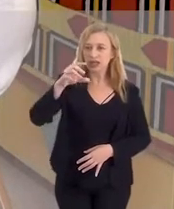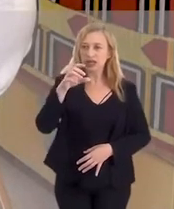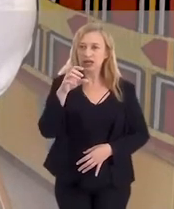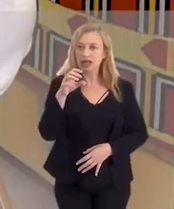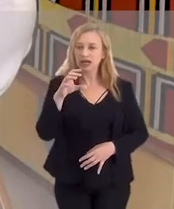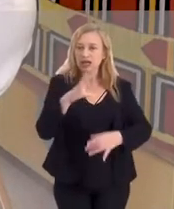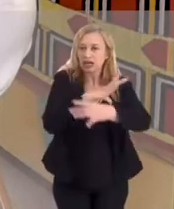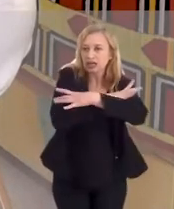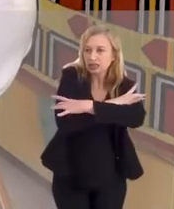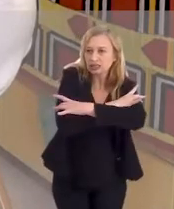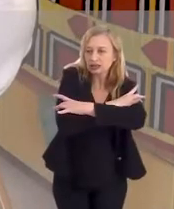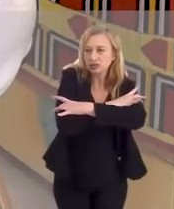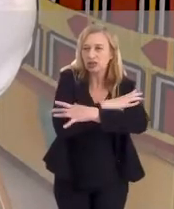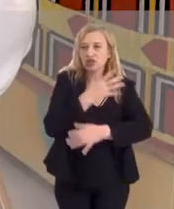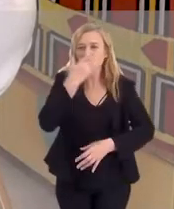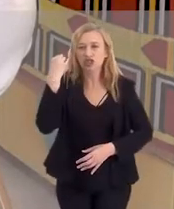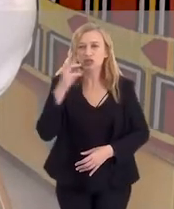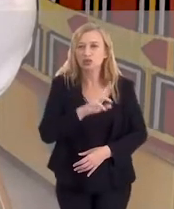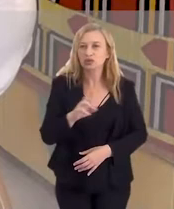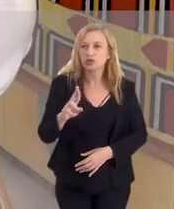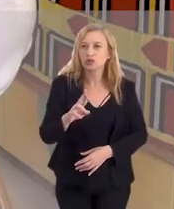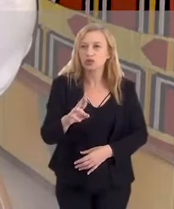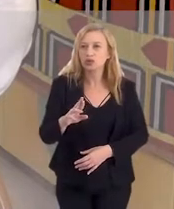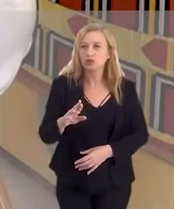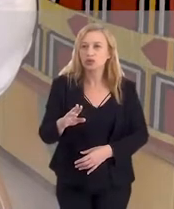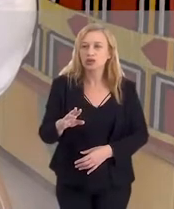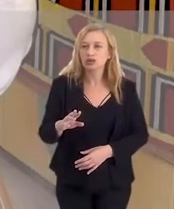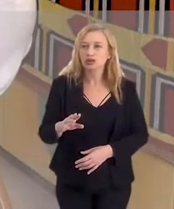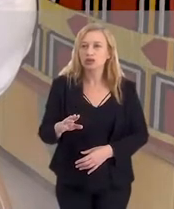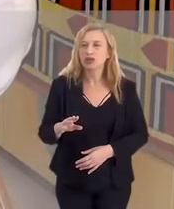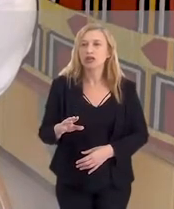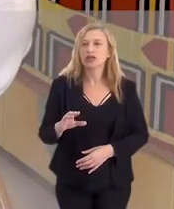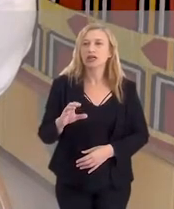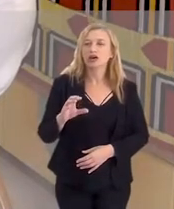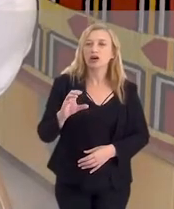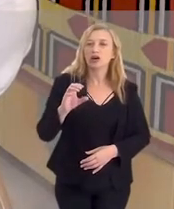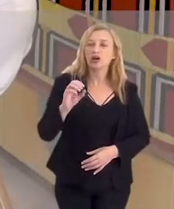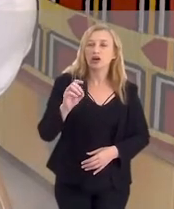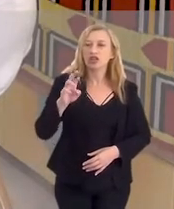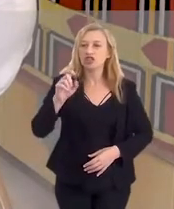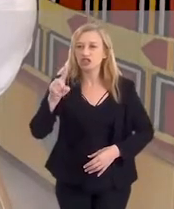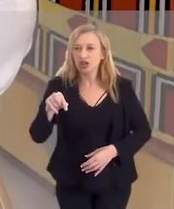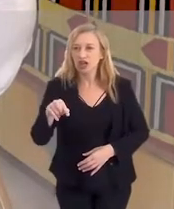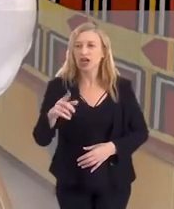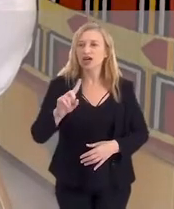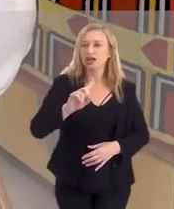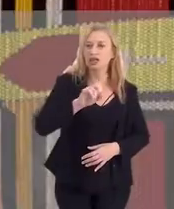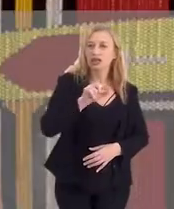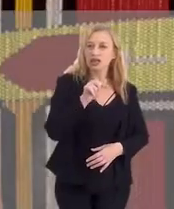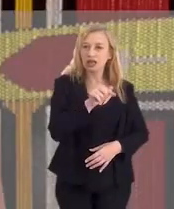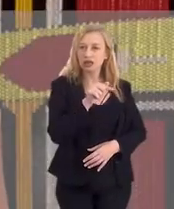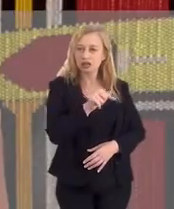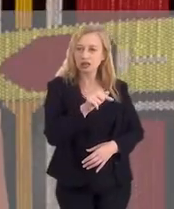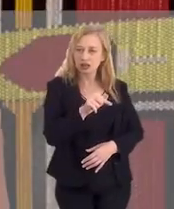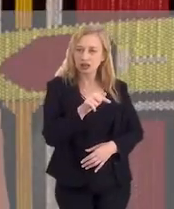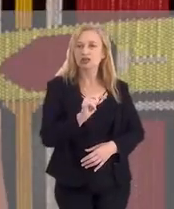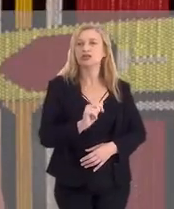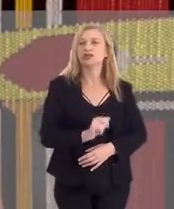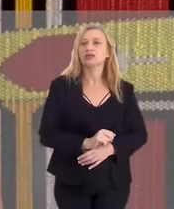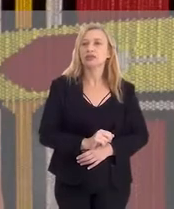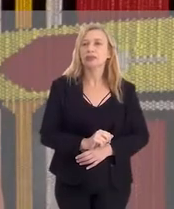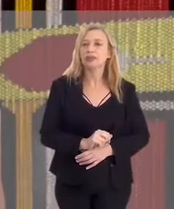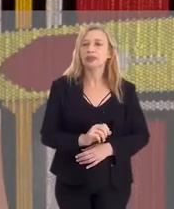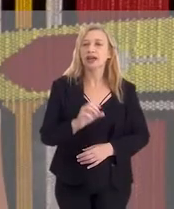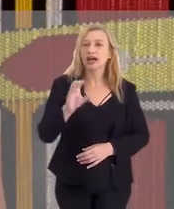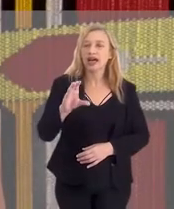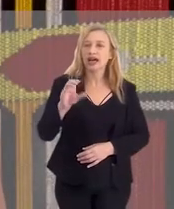O candomblé pelo... esqueça o nome do vapor. Todos são. É o Adjá. Adjá. E o xirê também o pode xirê